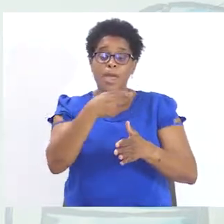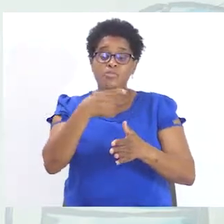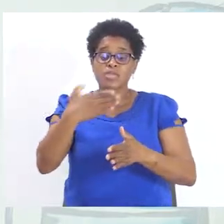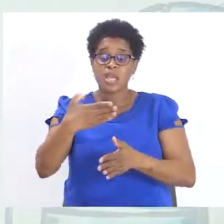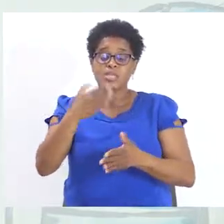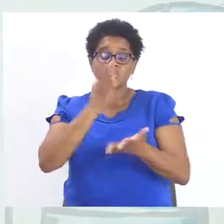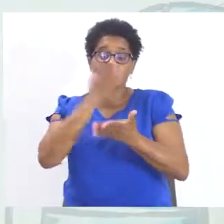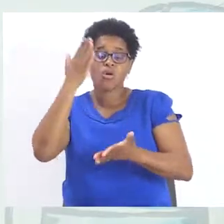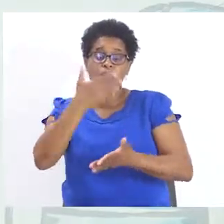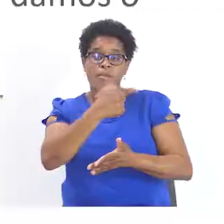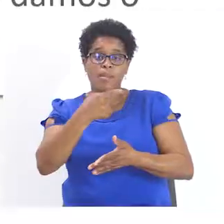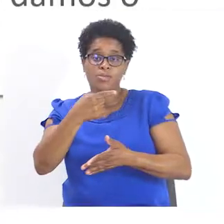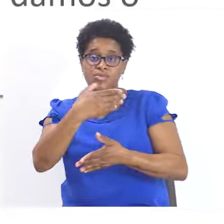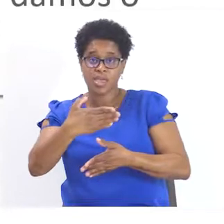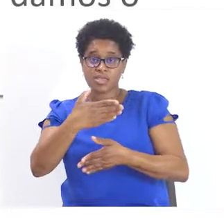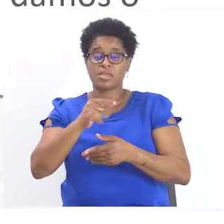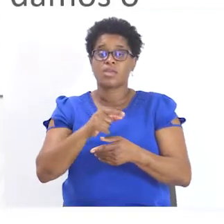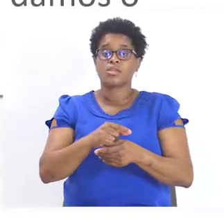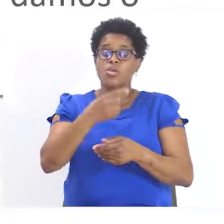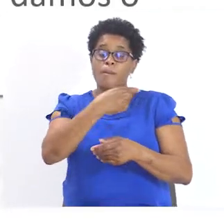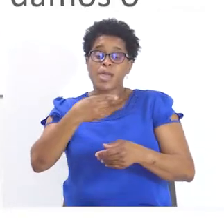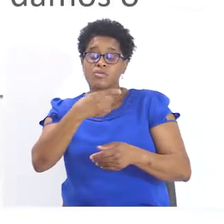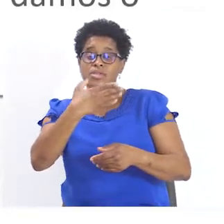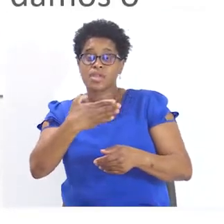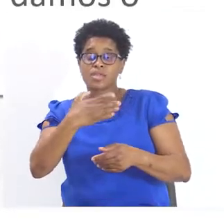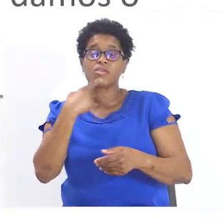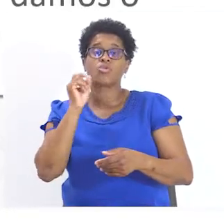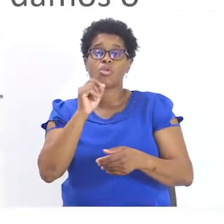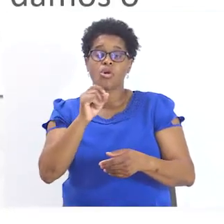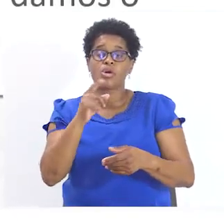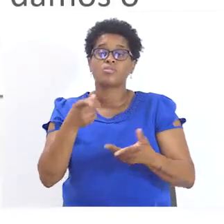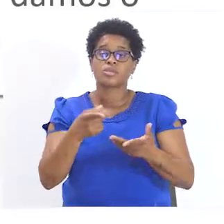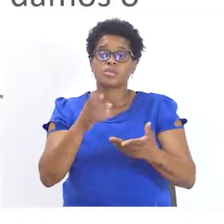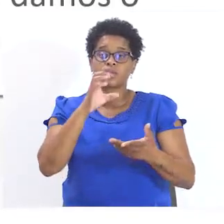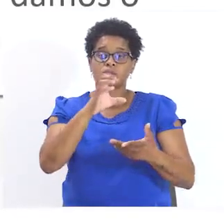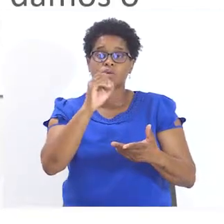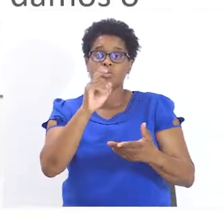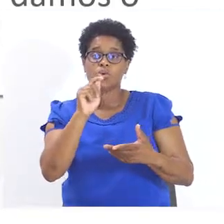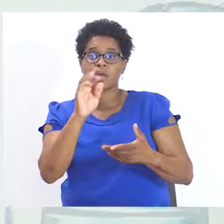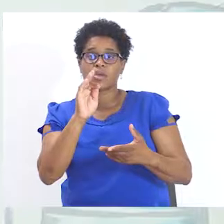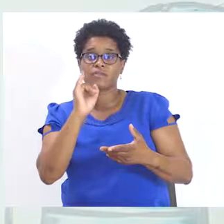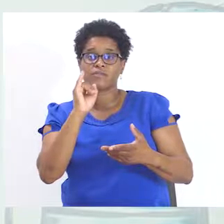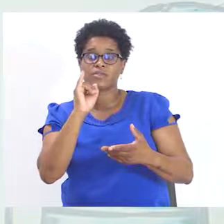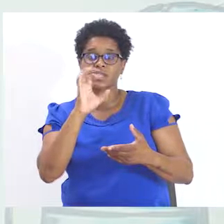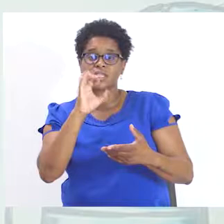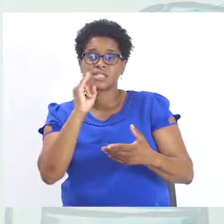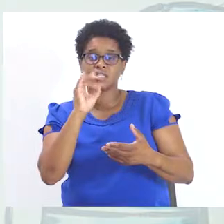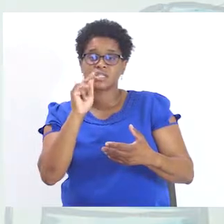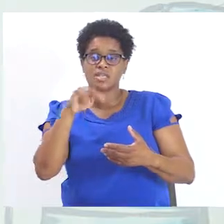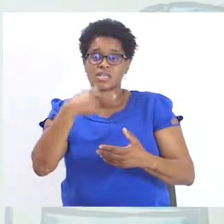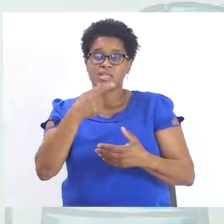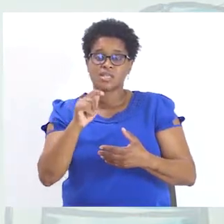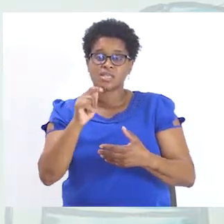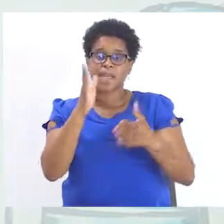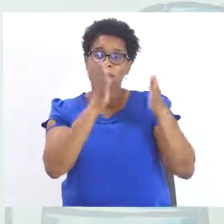Só o menos 7. O menos 7 ele é chamado de coeficiente. Coeficiente é a parte